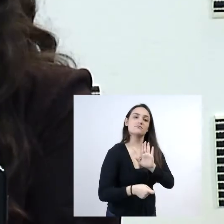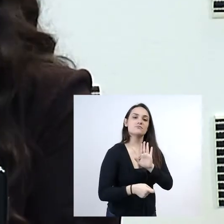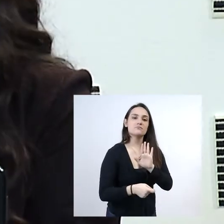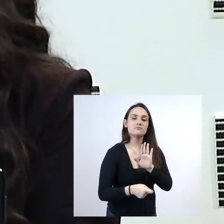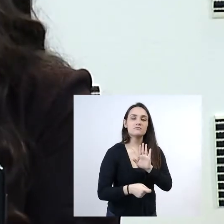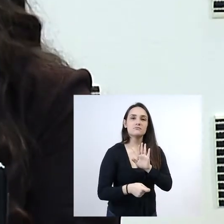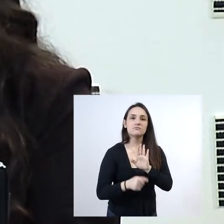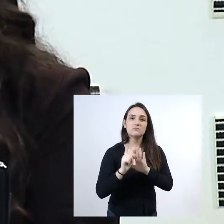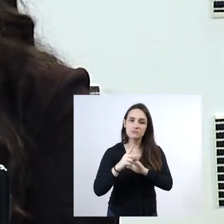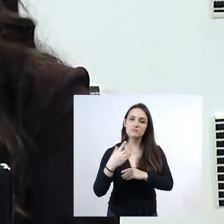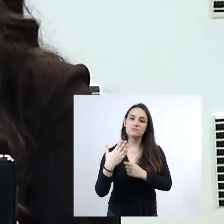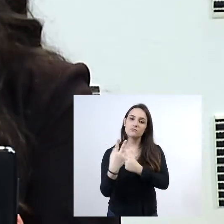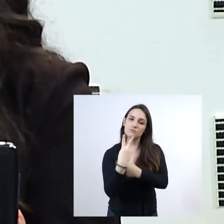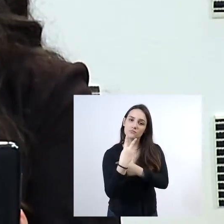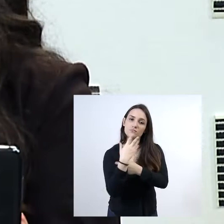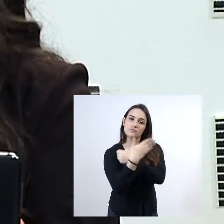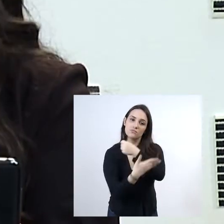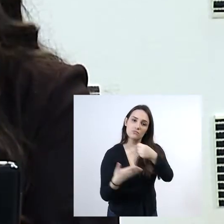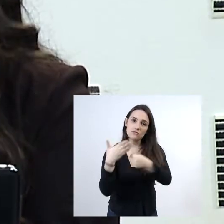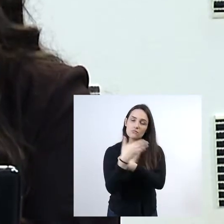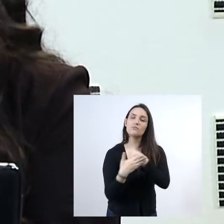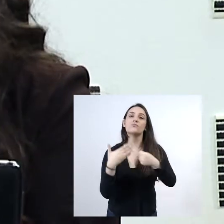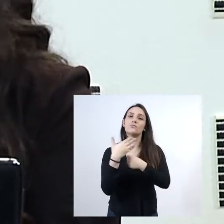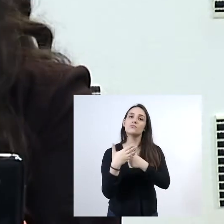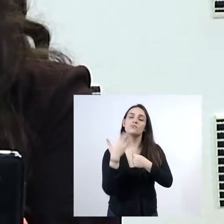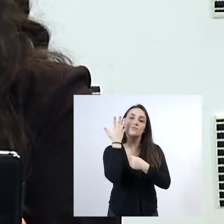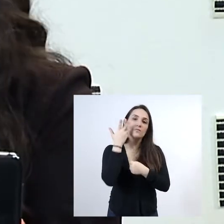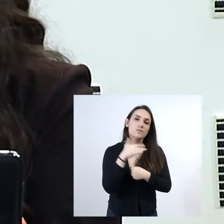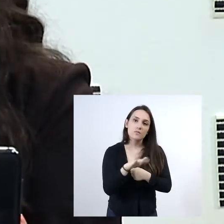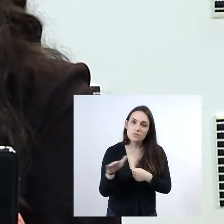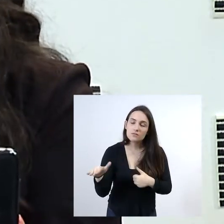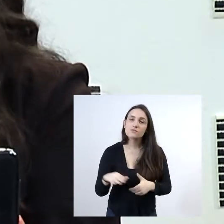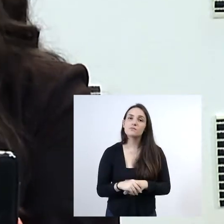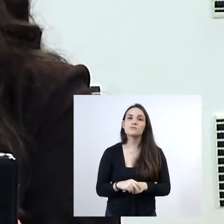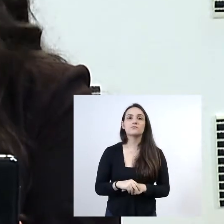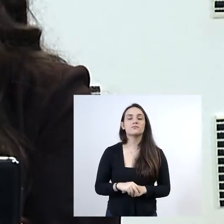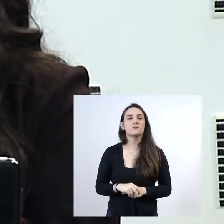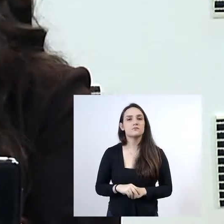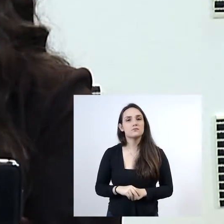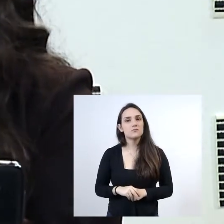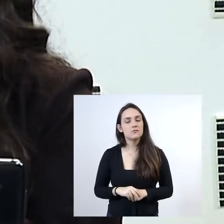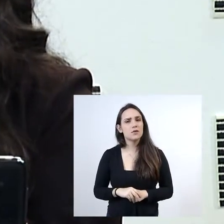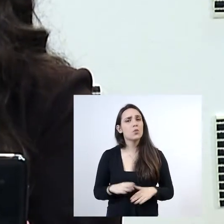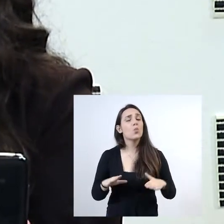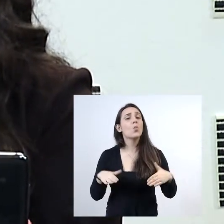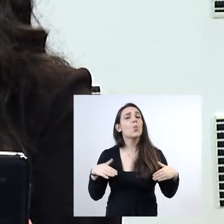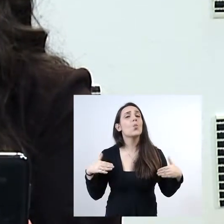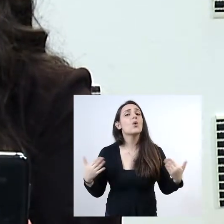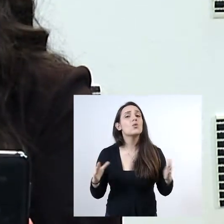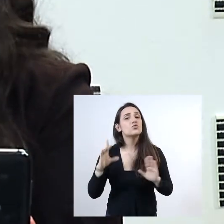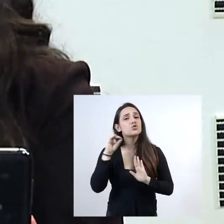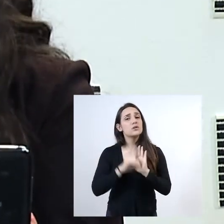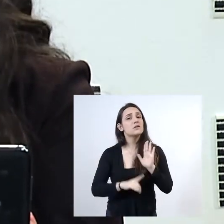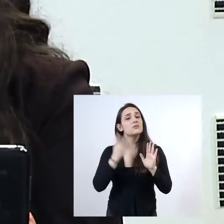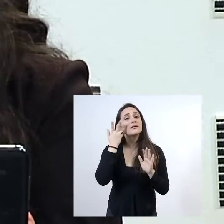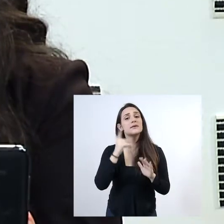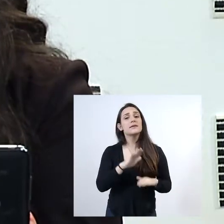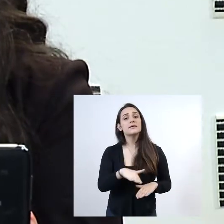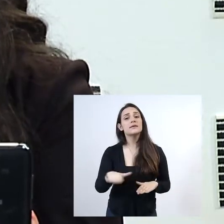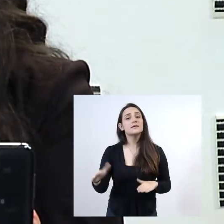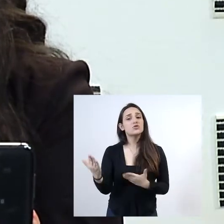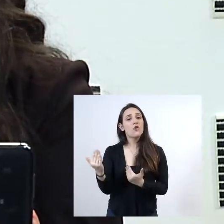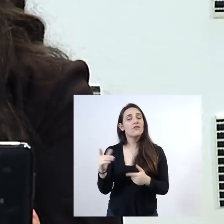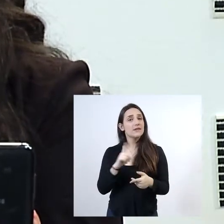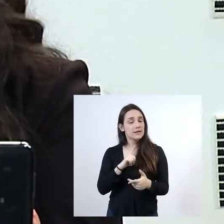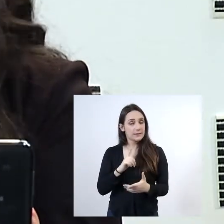da criança e do adolescente, acerca de violência sexual, os direitos da criança e do adolescente,